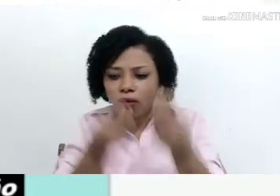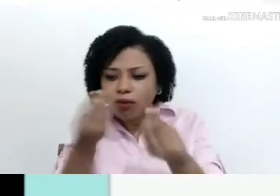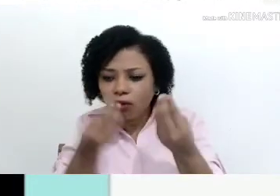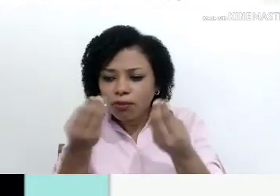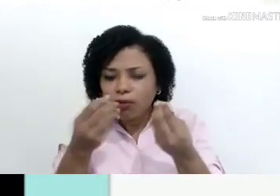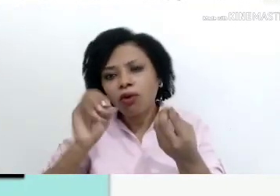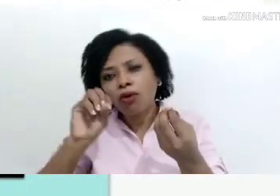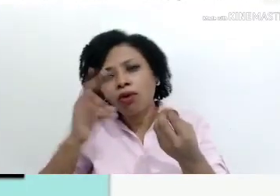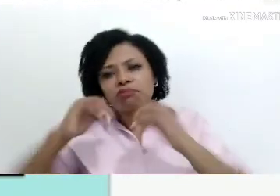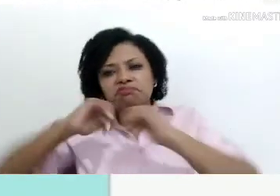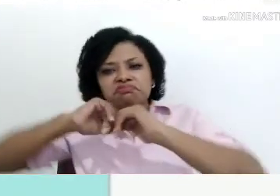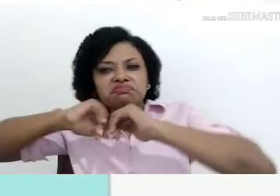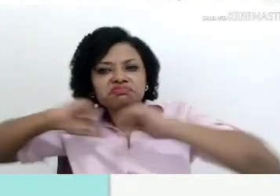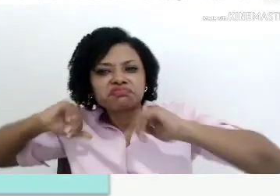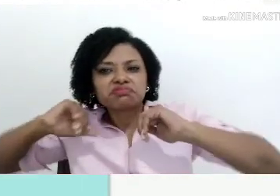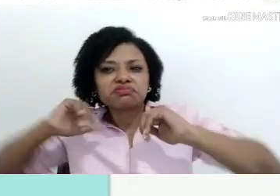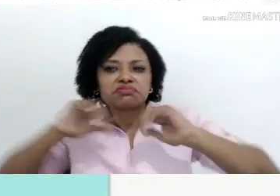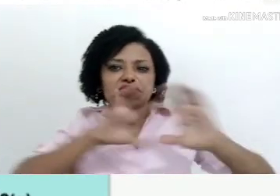né?